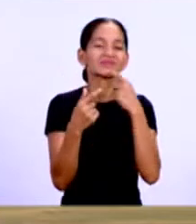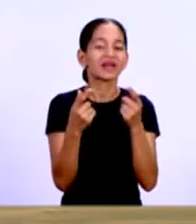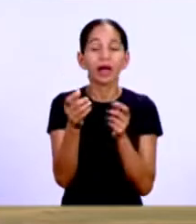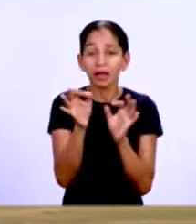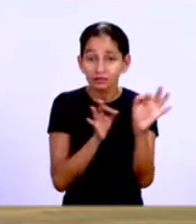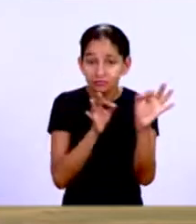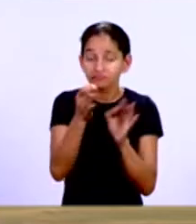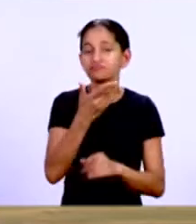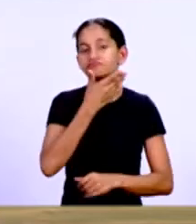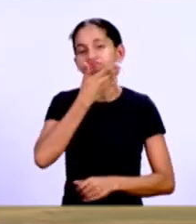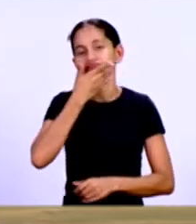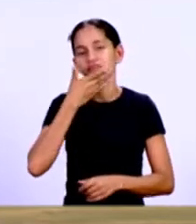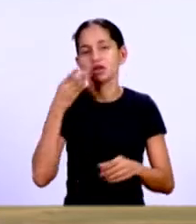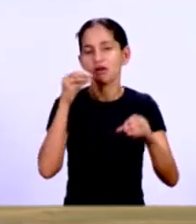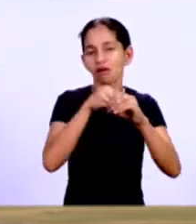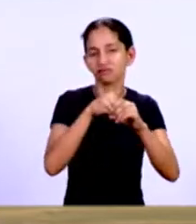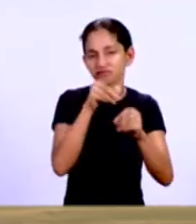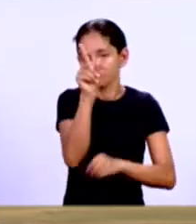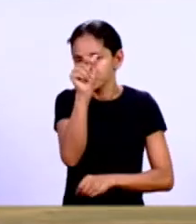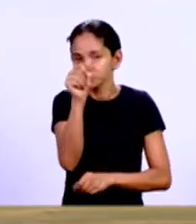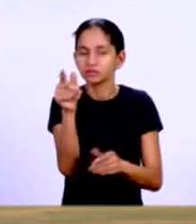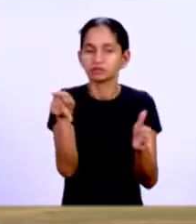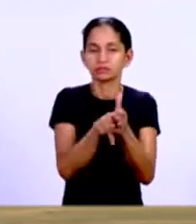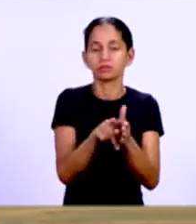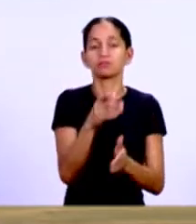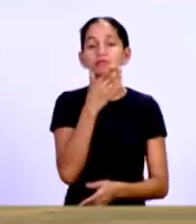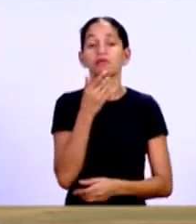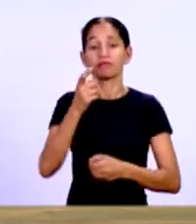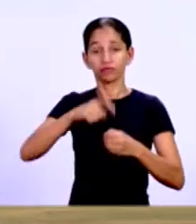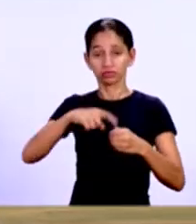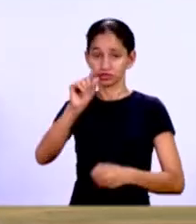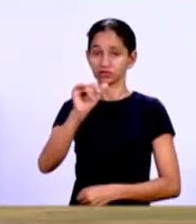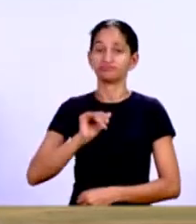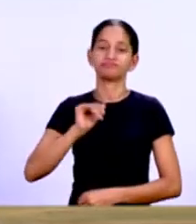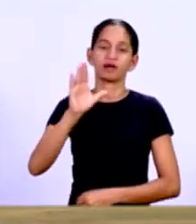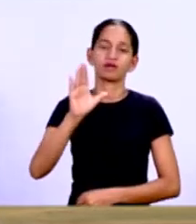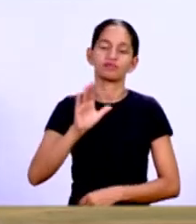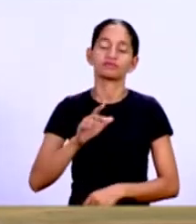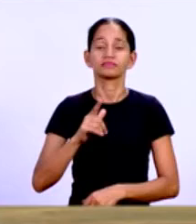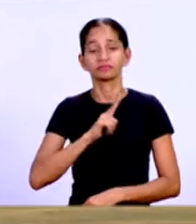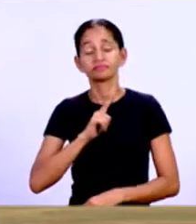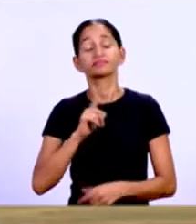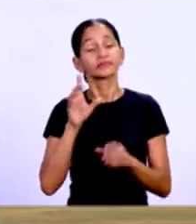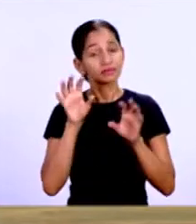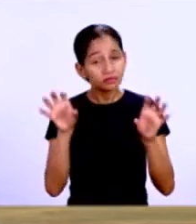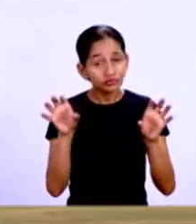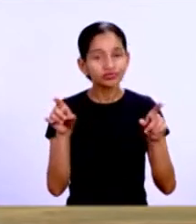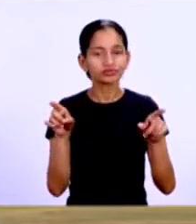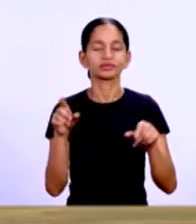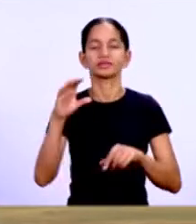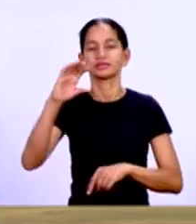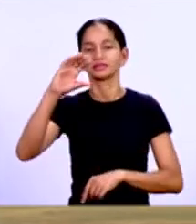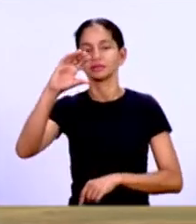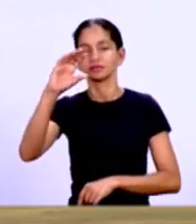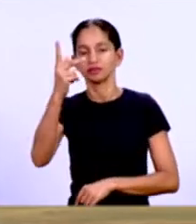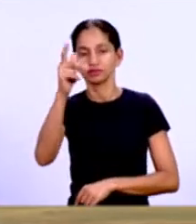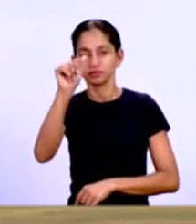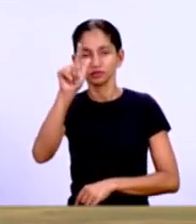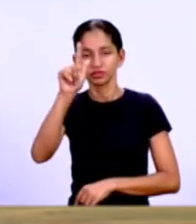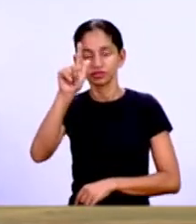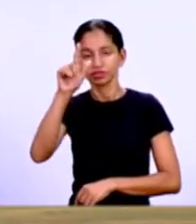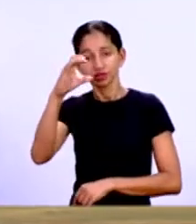mais segura, mais conservadora e que vai te dar um retorno baixo também. Porém, essa é a característica do mercado. Uma operação